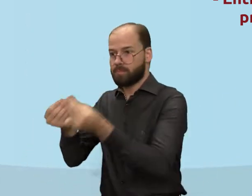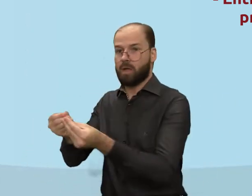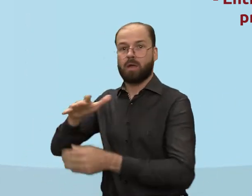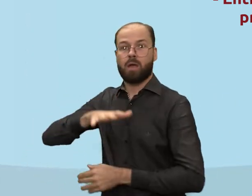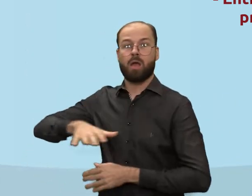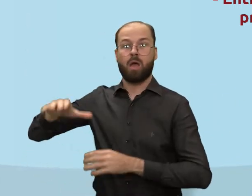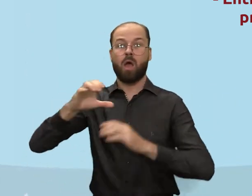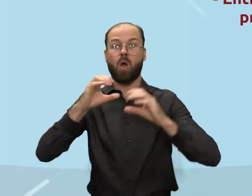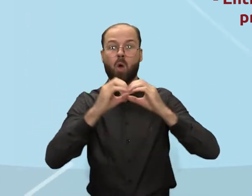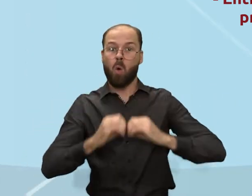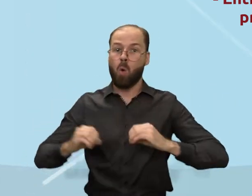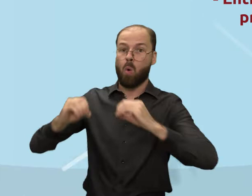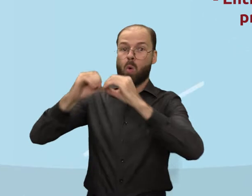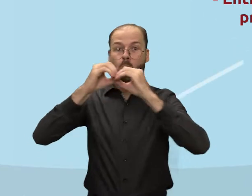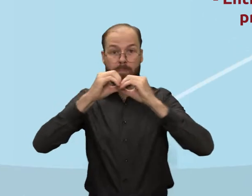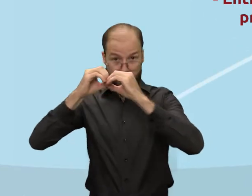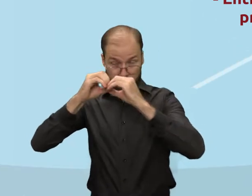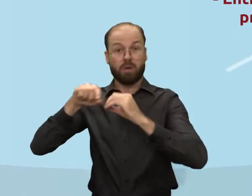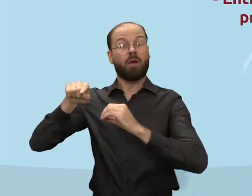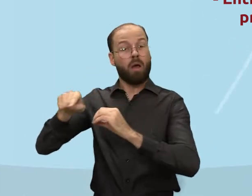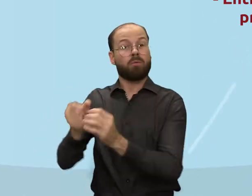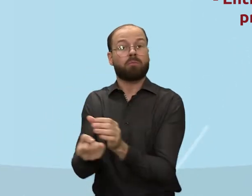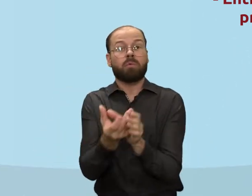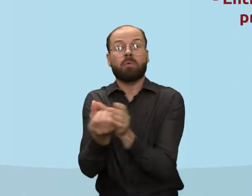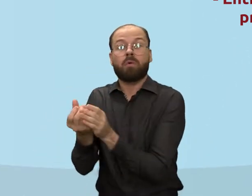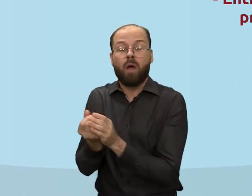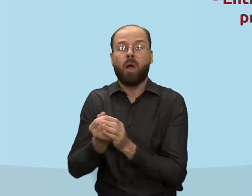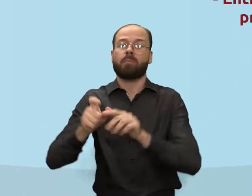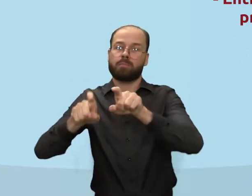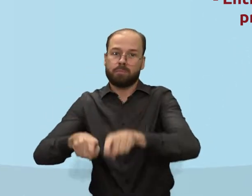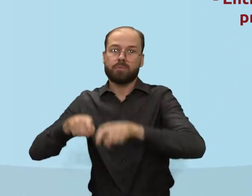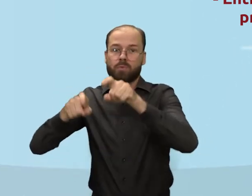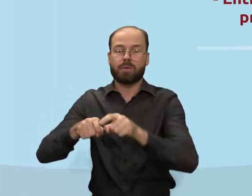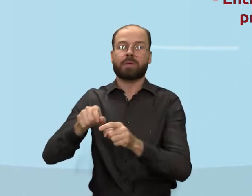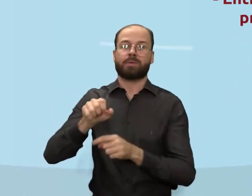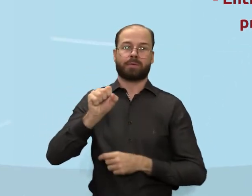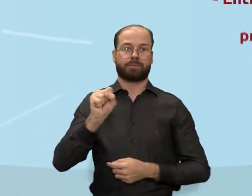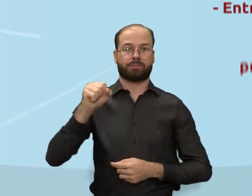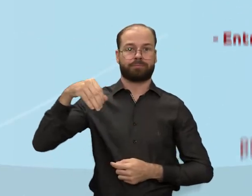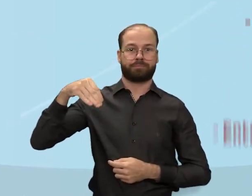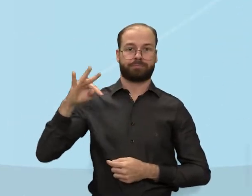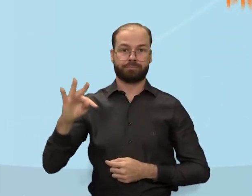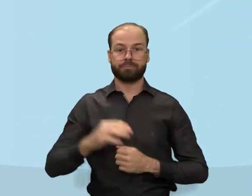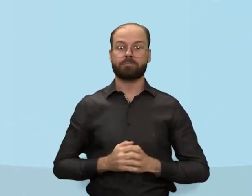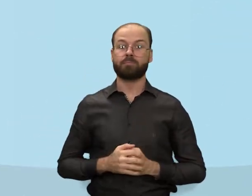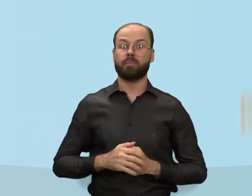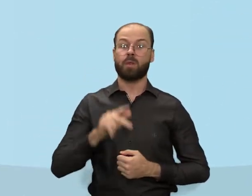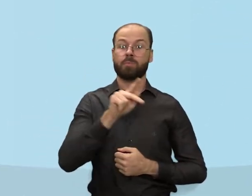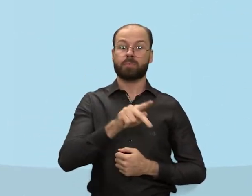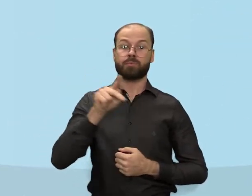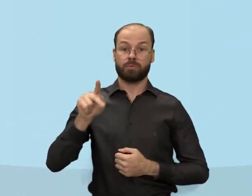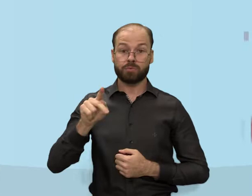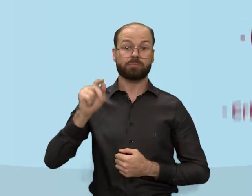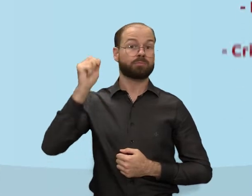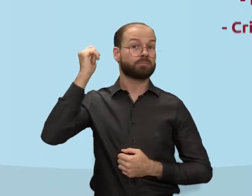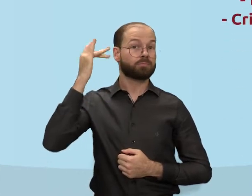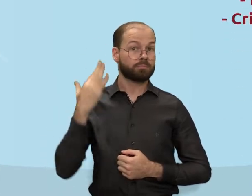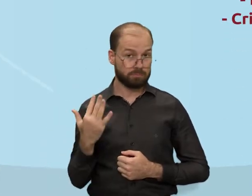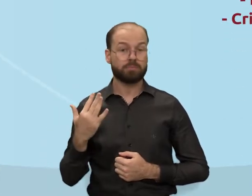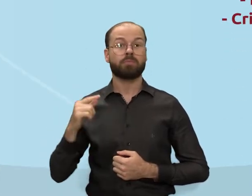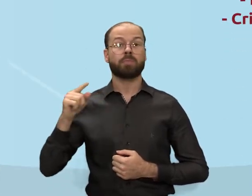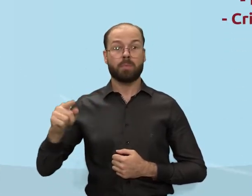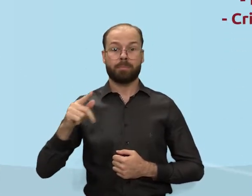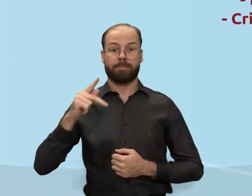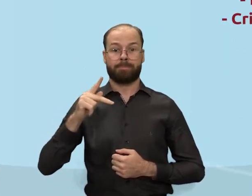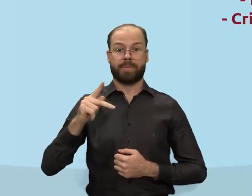para cooperativas rurais, formadas por pequenos produtores e trabalhadores sem terra. Professora Helga, do PCB,